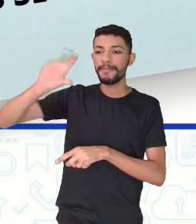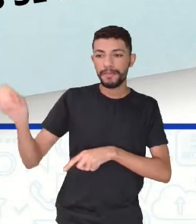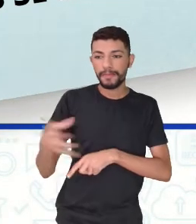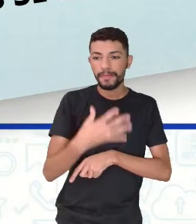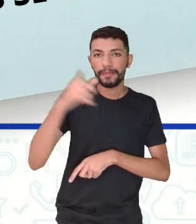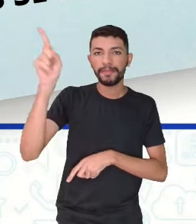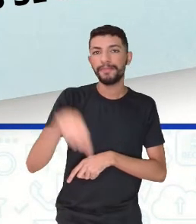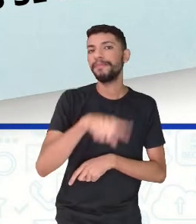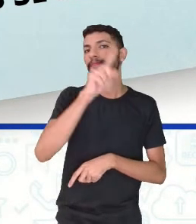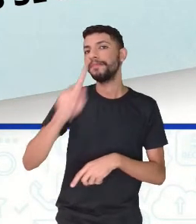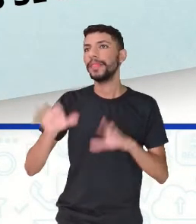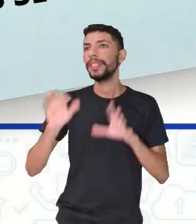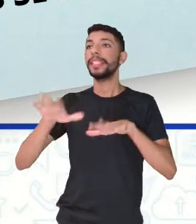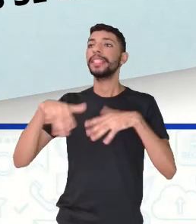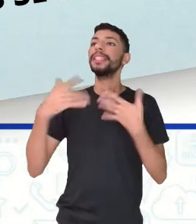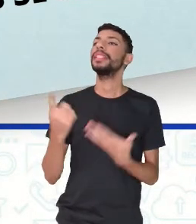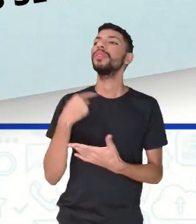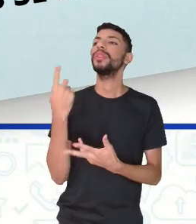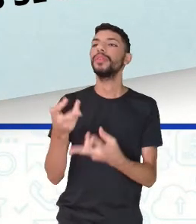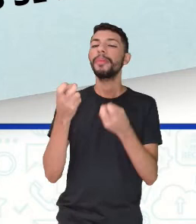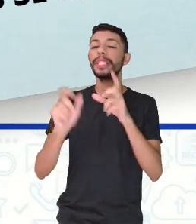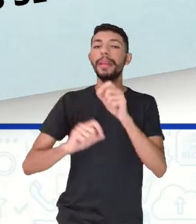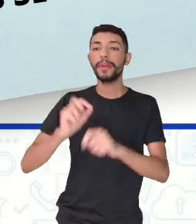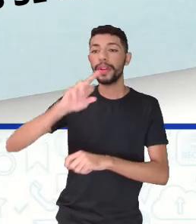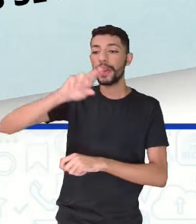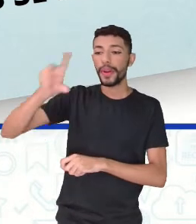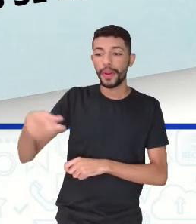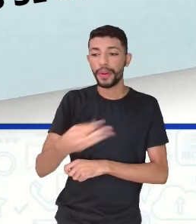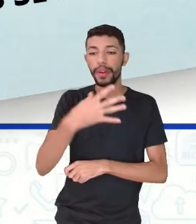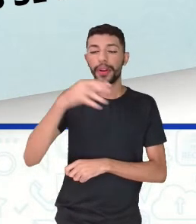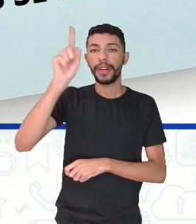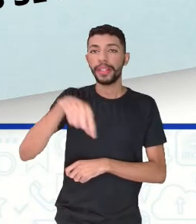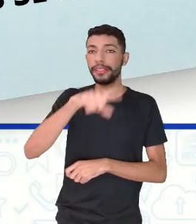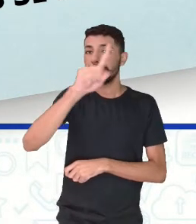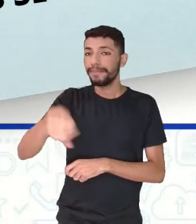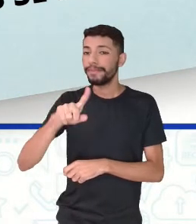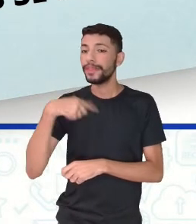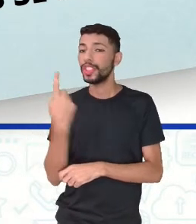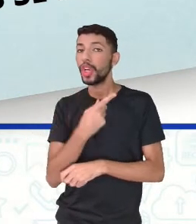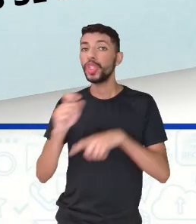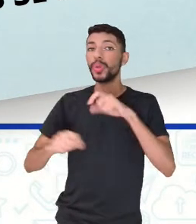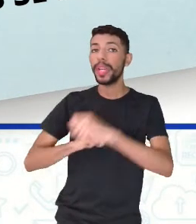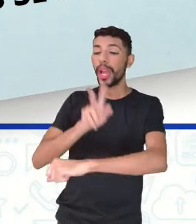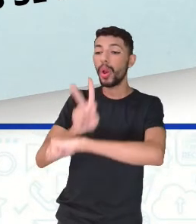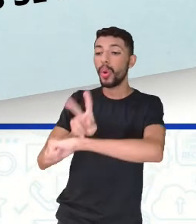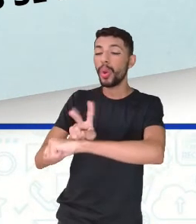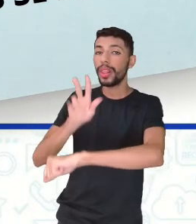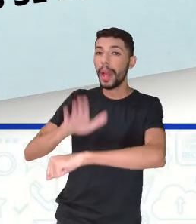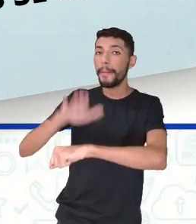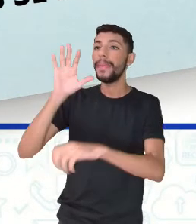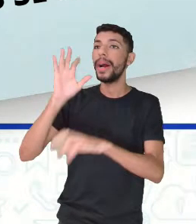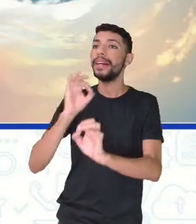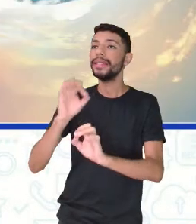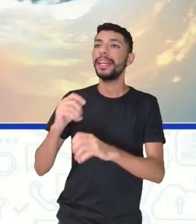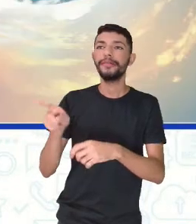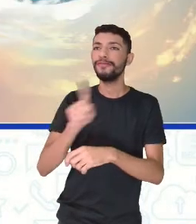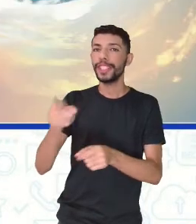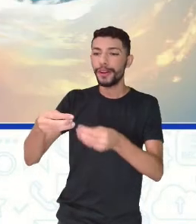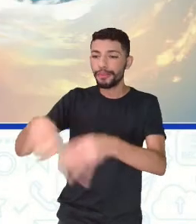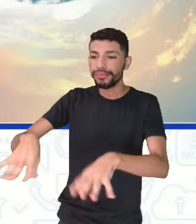também desses não renováveis, da gente economizar, da gente cuidar, né, para não